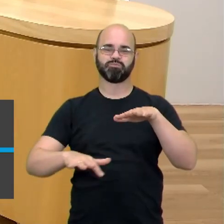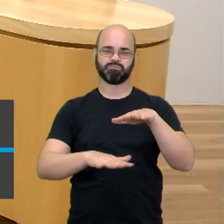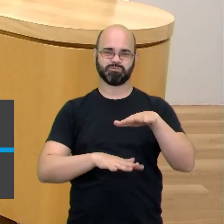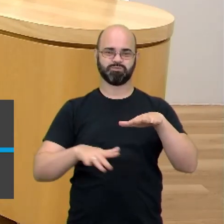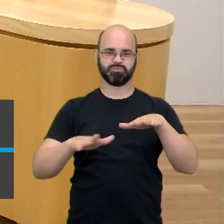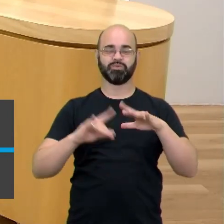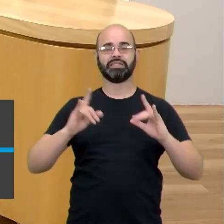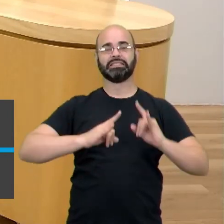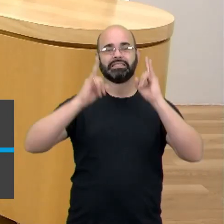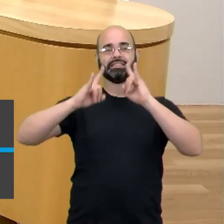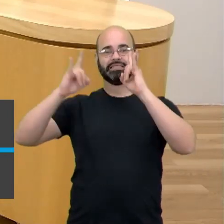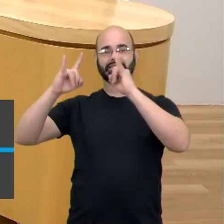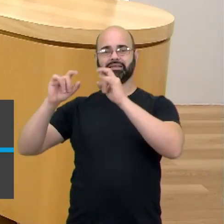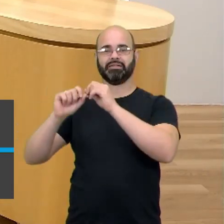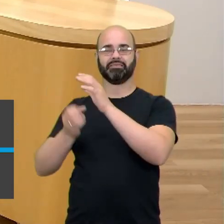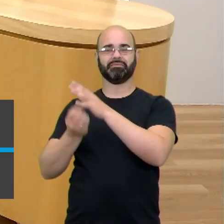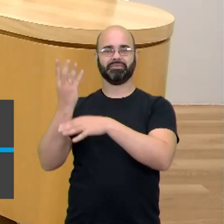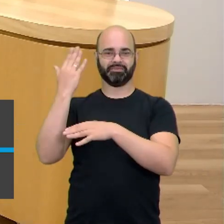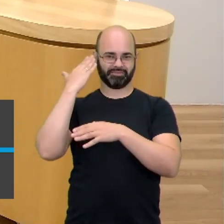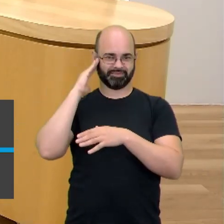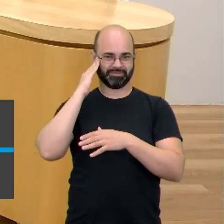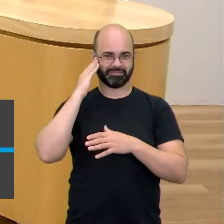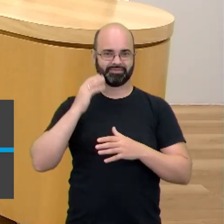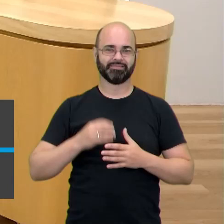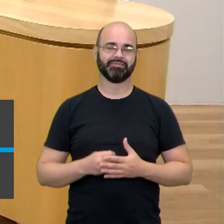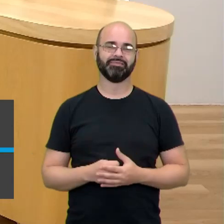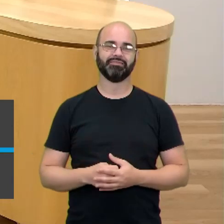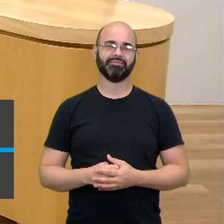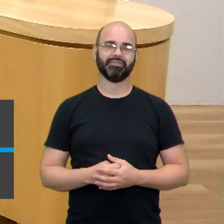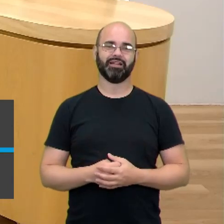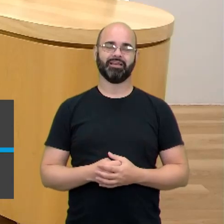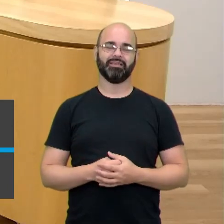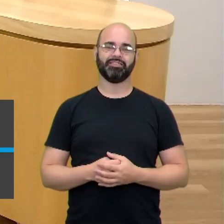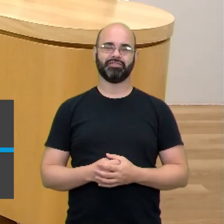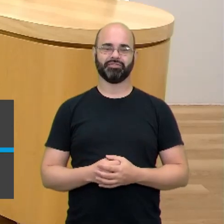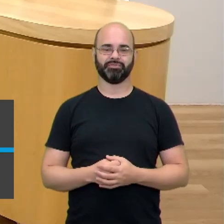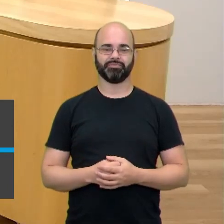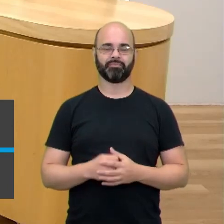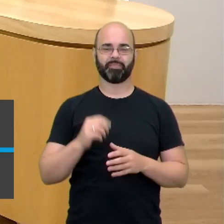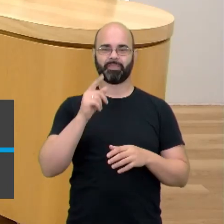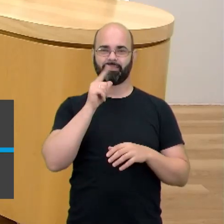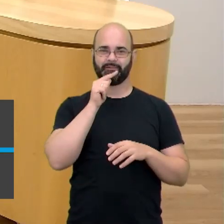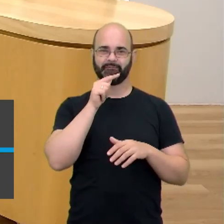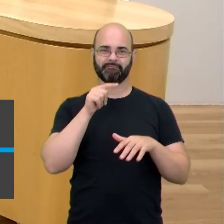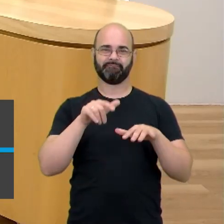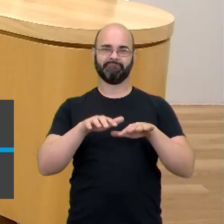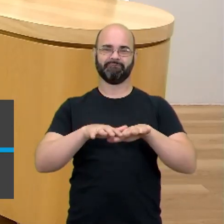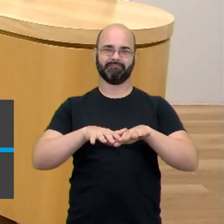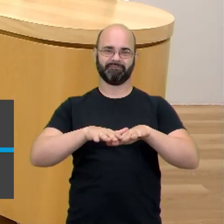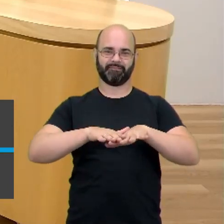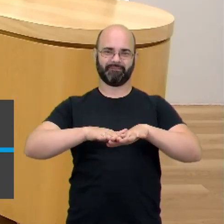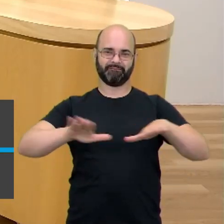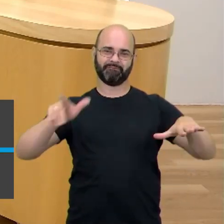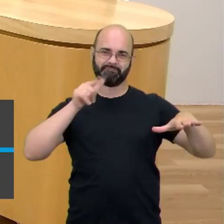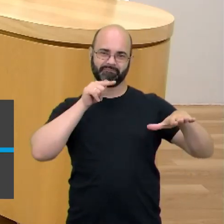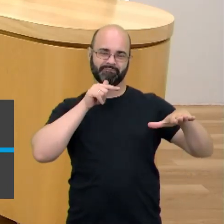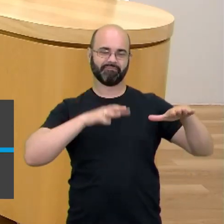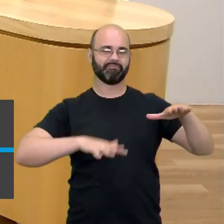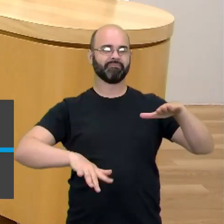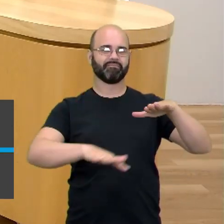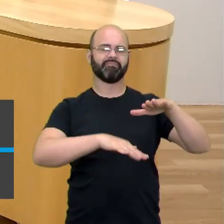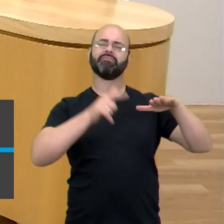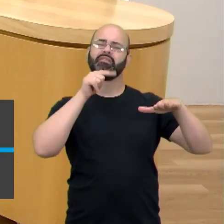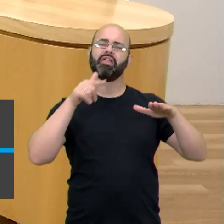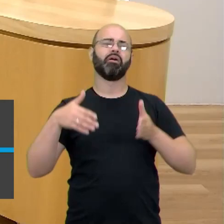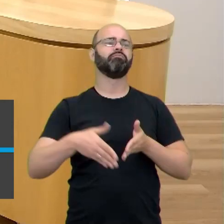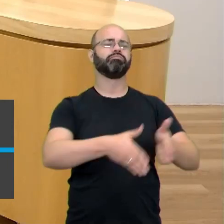de vista geológico, nem deveria acontecer. Porque para onde vai essa água? Aqui é uma região de alagadiço. Por isso que São